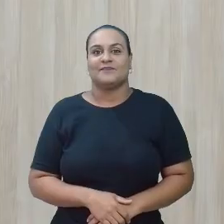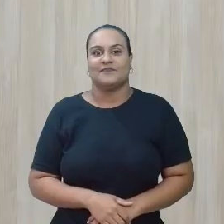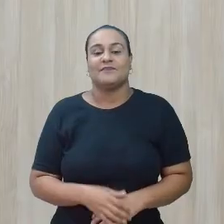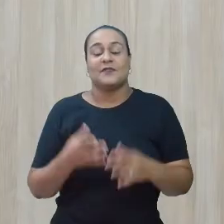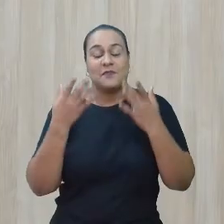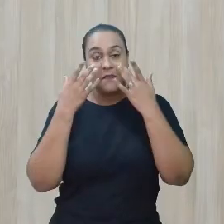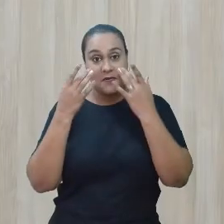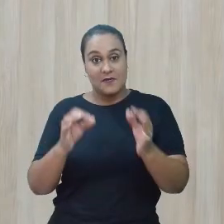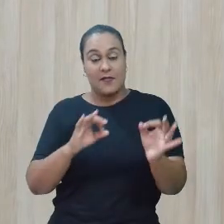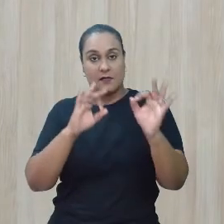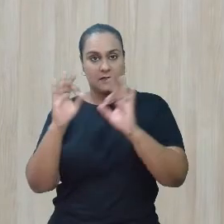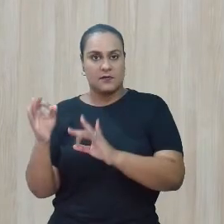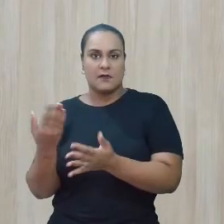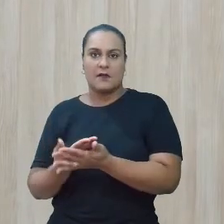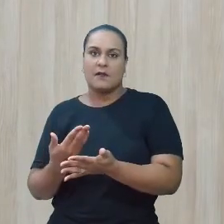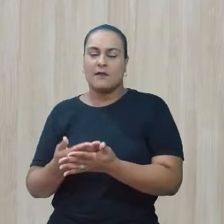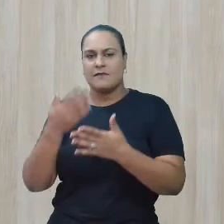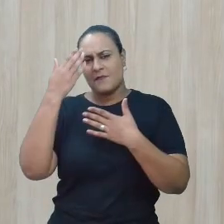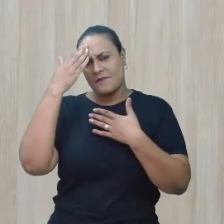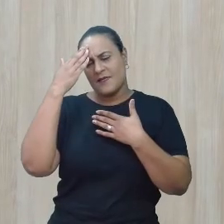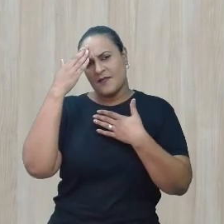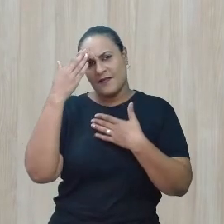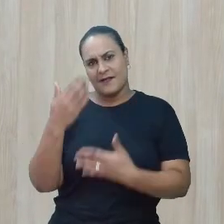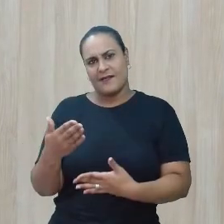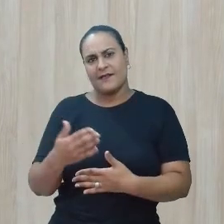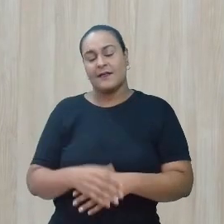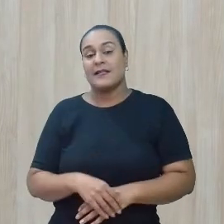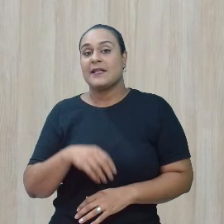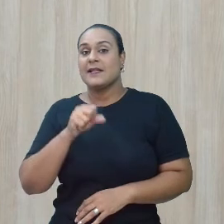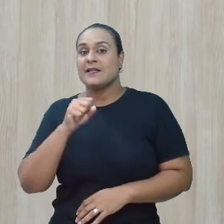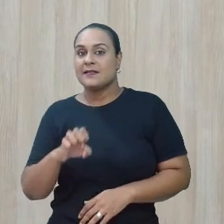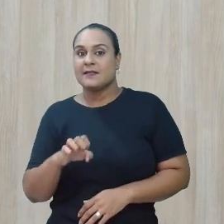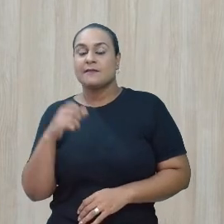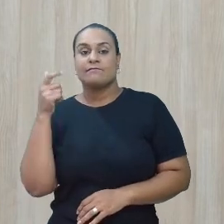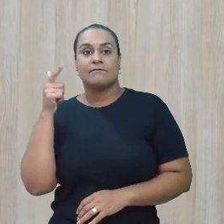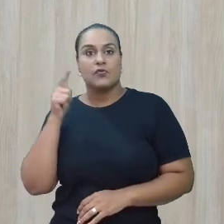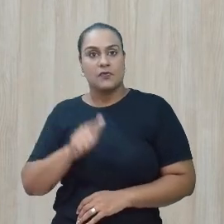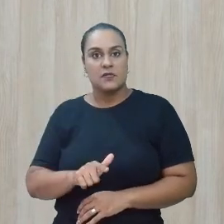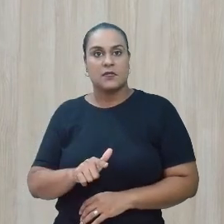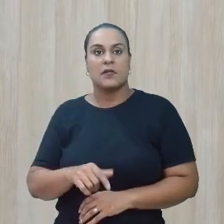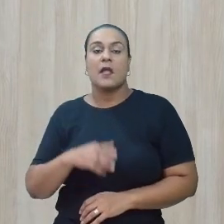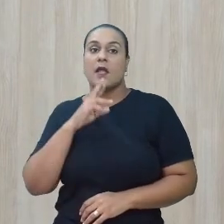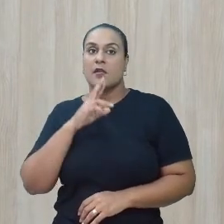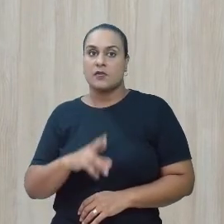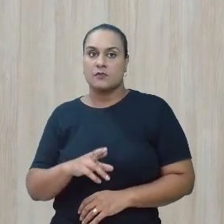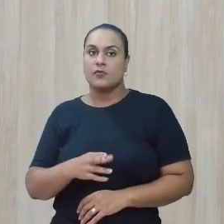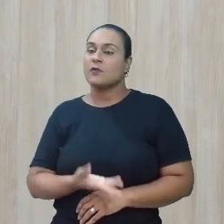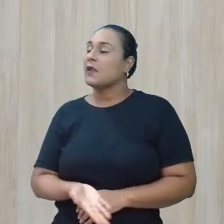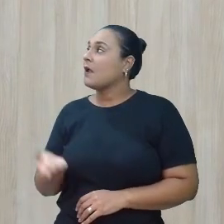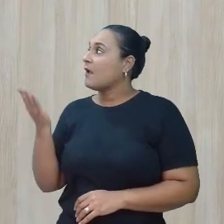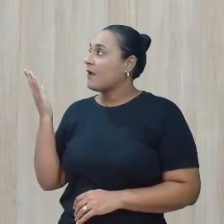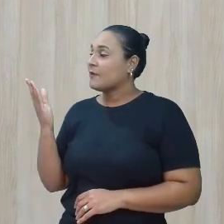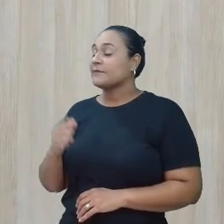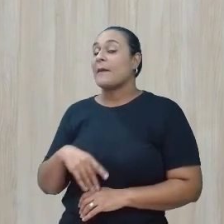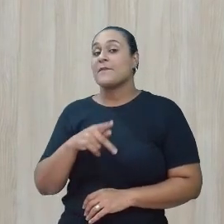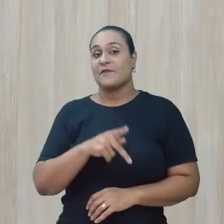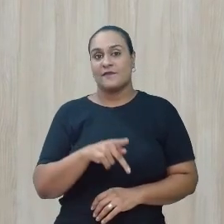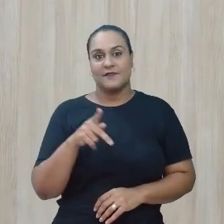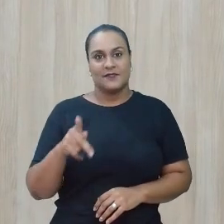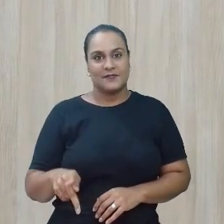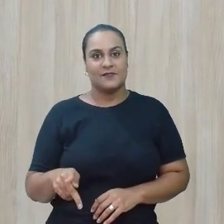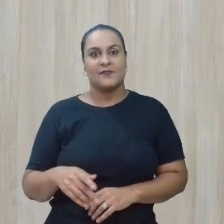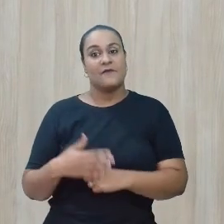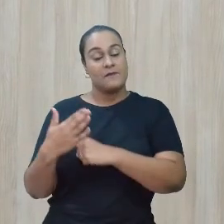Muito obrigada, gente, por acompanhar. Se vocês conseguirem aí dizer rapidinho no chat, a professora Adriana vai gritar aqui para mim, tá